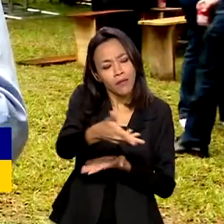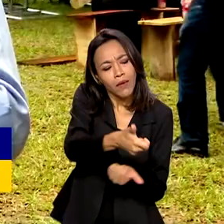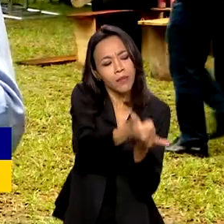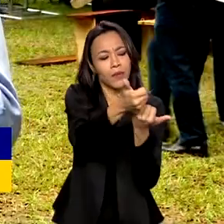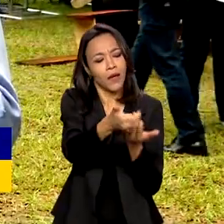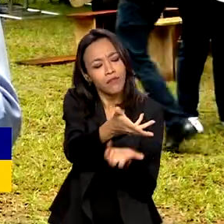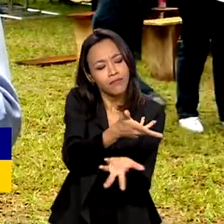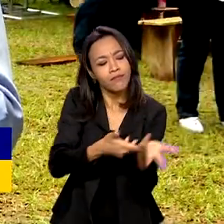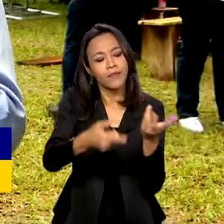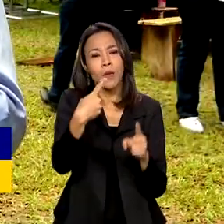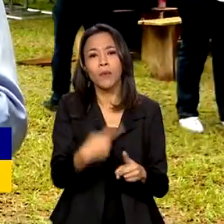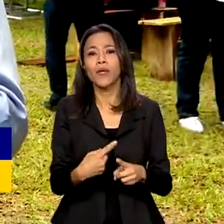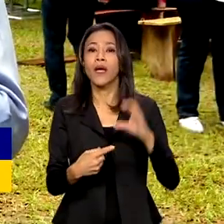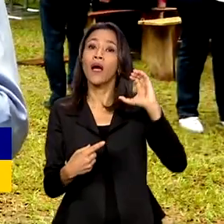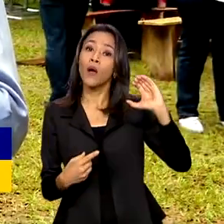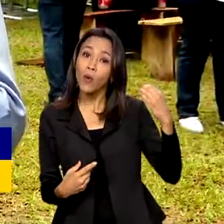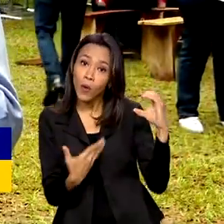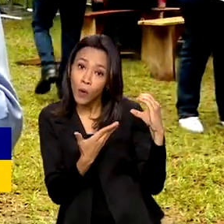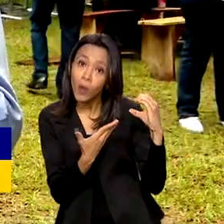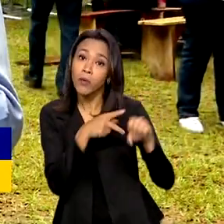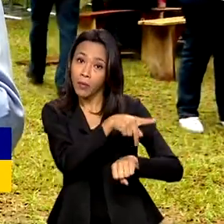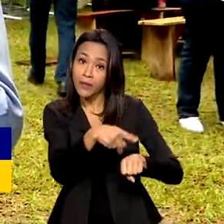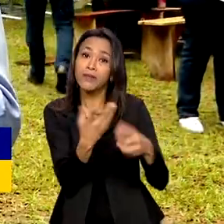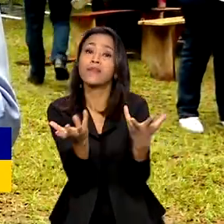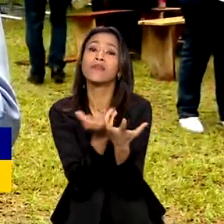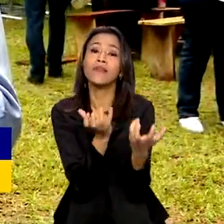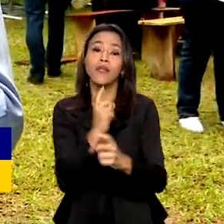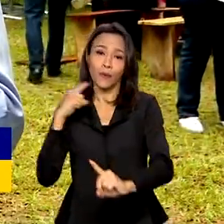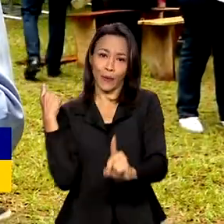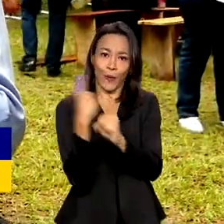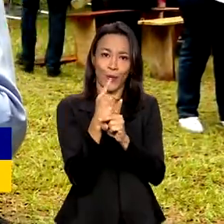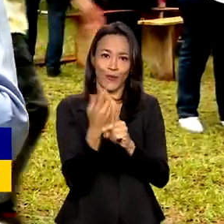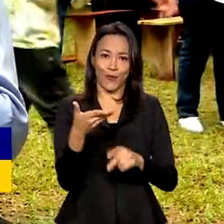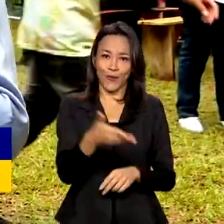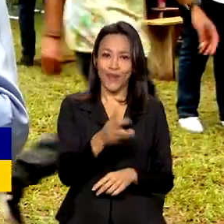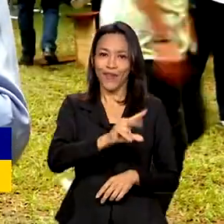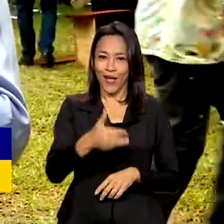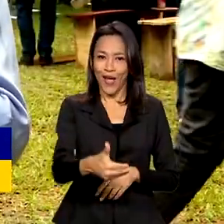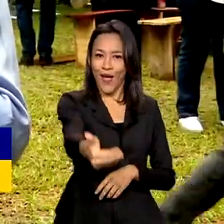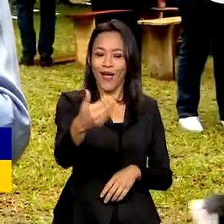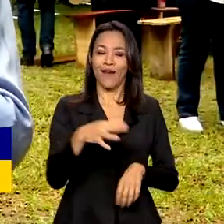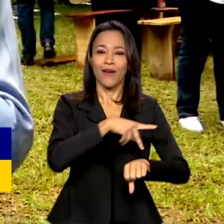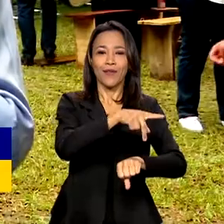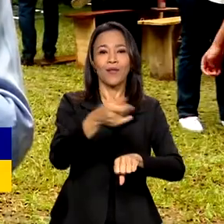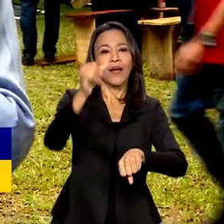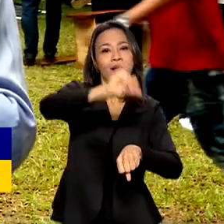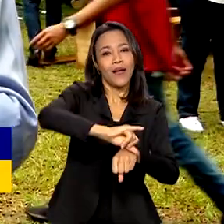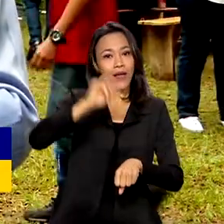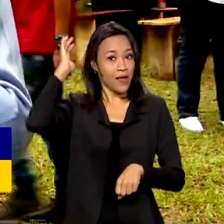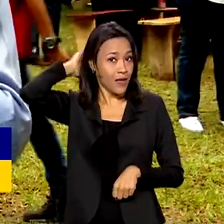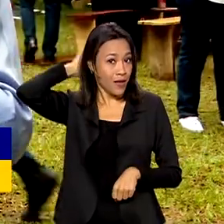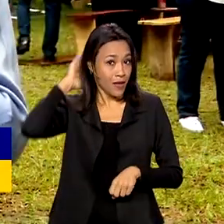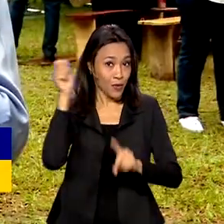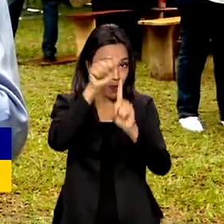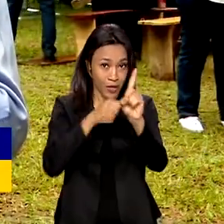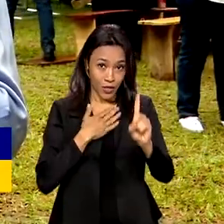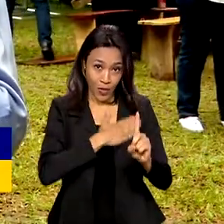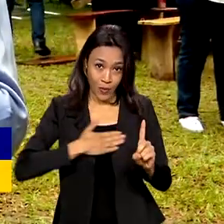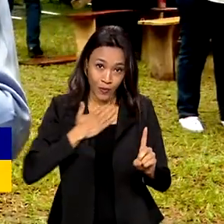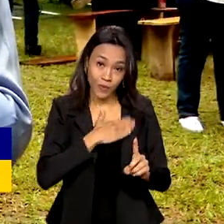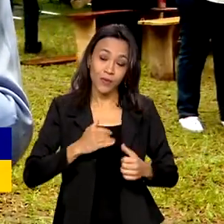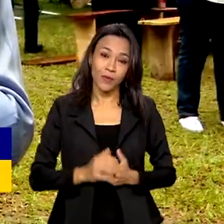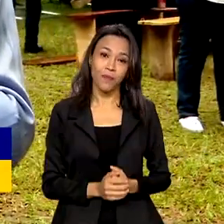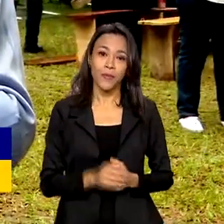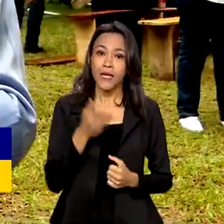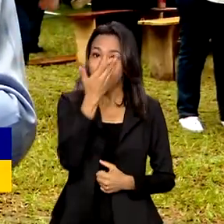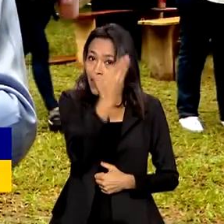Isso porque a Colômbia também queria sediar o grande encontro que vai acontecer em Belém em agosto. Ao ceder, Gustavo Petro